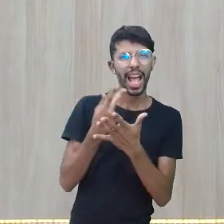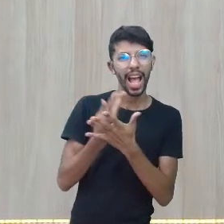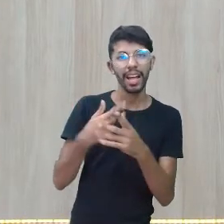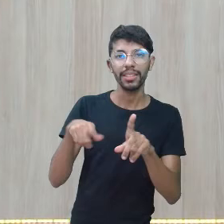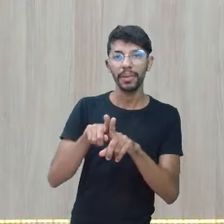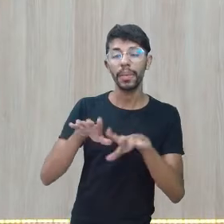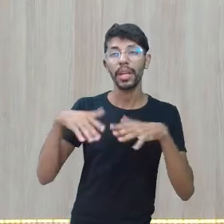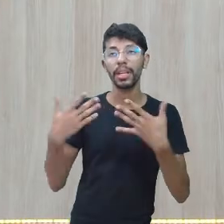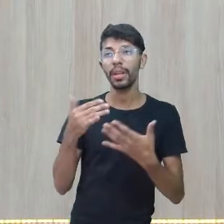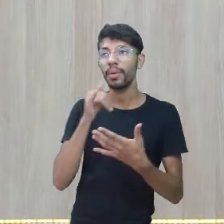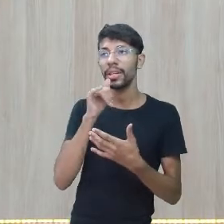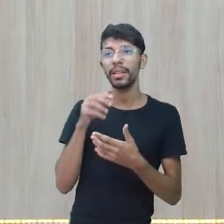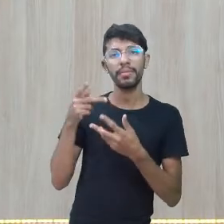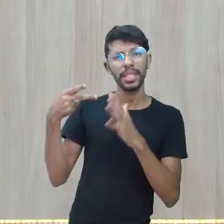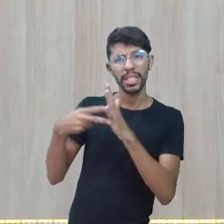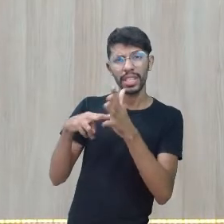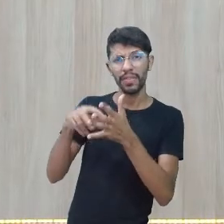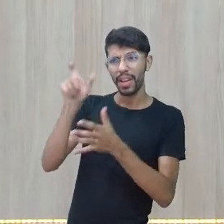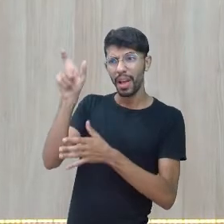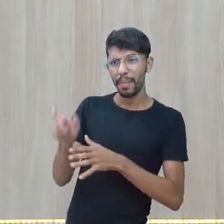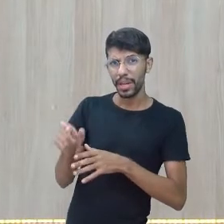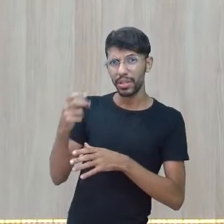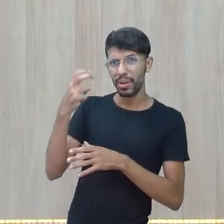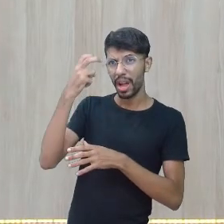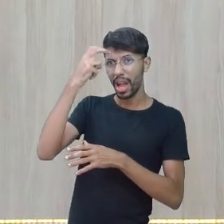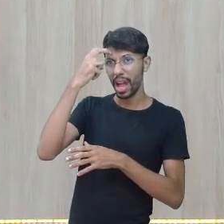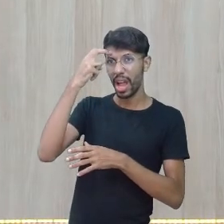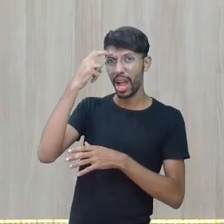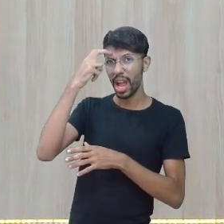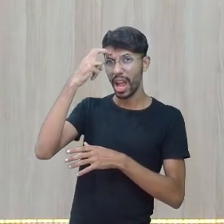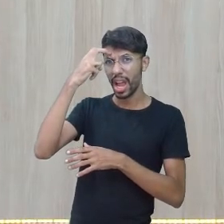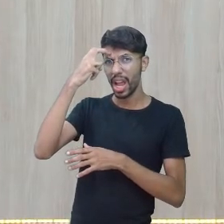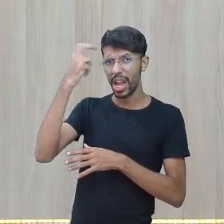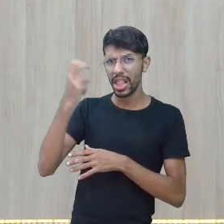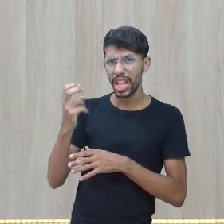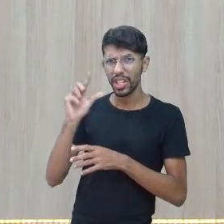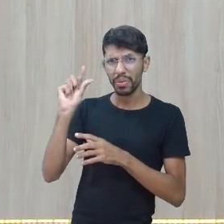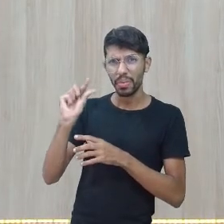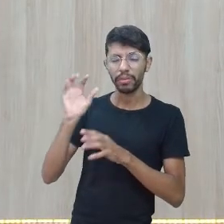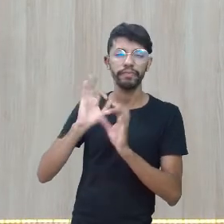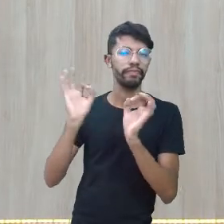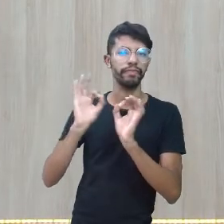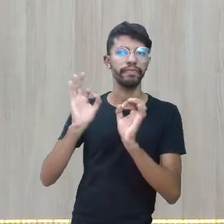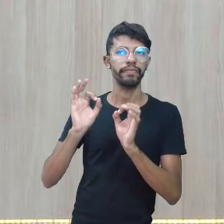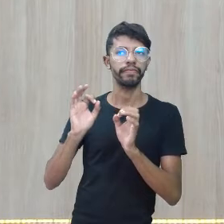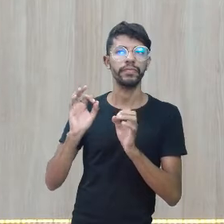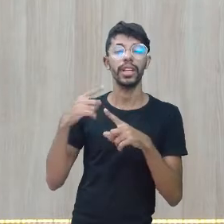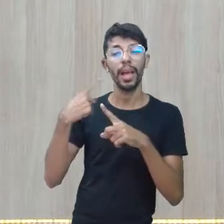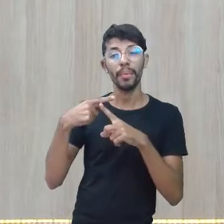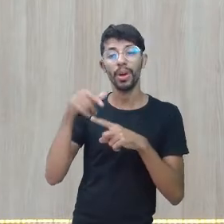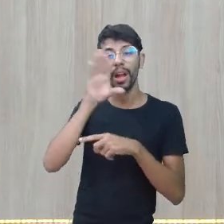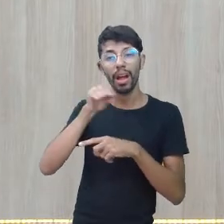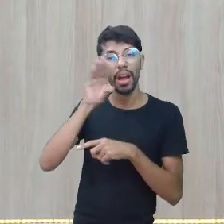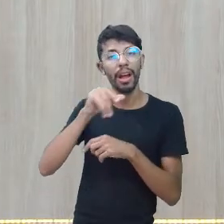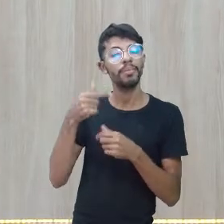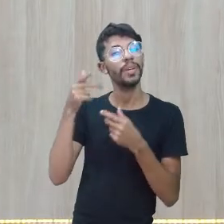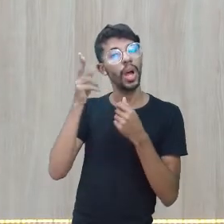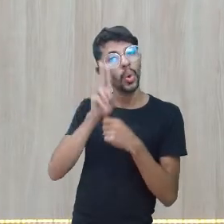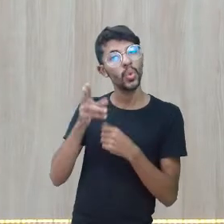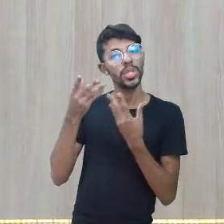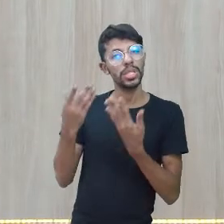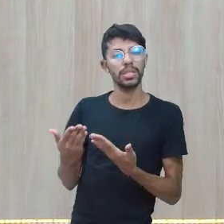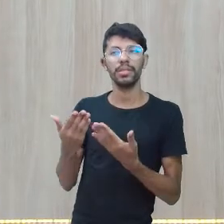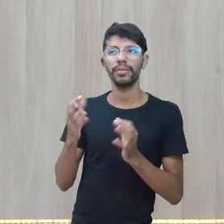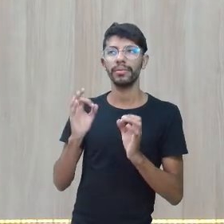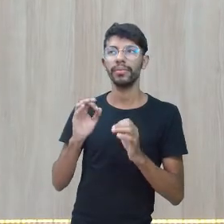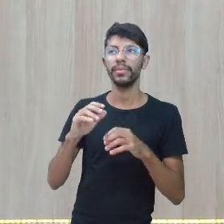pessoa ela seja menos inteligente, é porque a fala utiliza esses recursos, até mesmo uma âncora discursiva, a repetição de uma